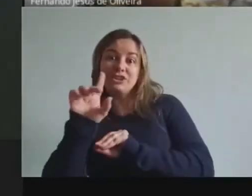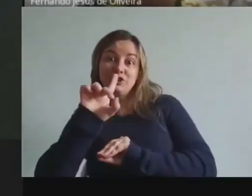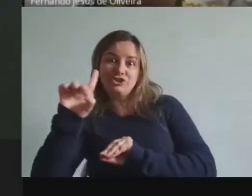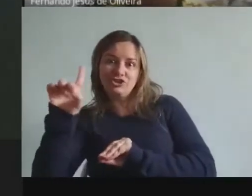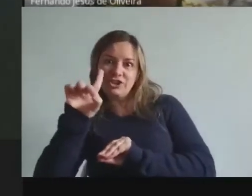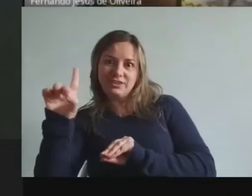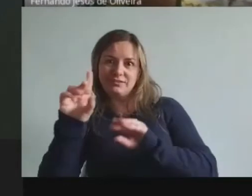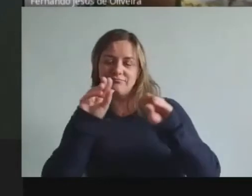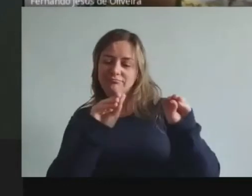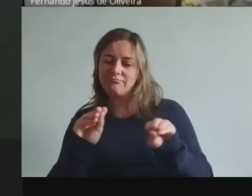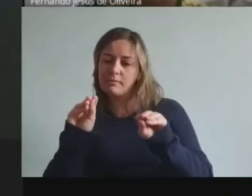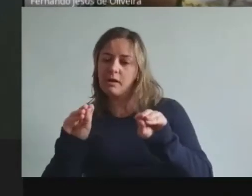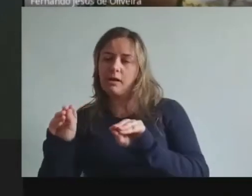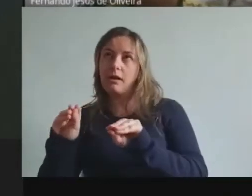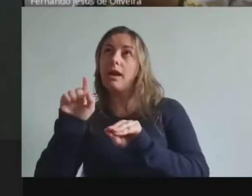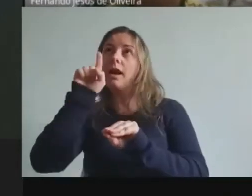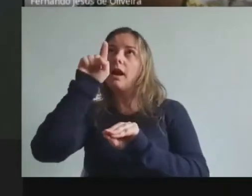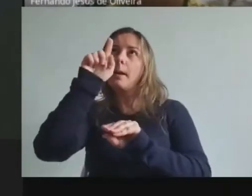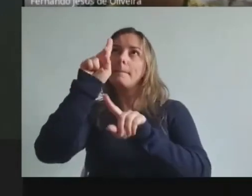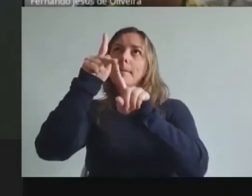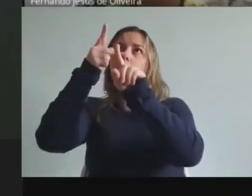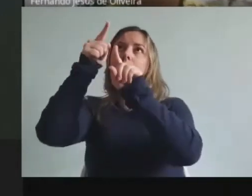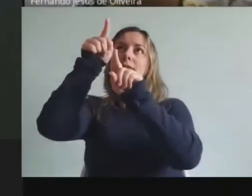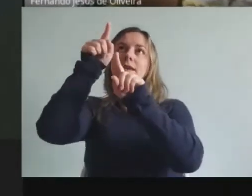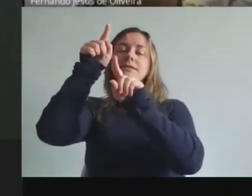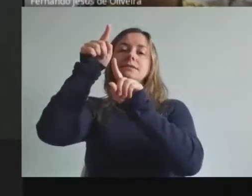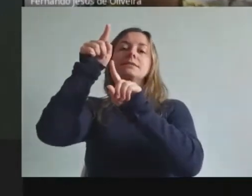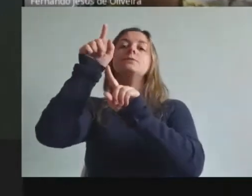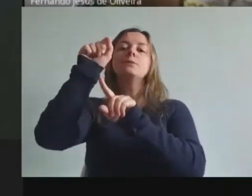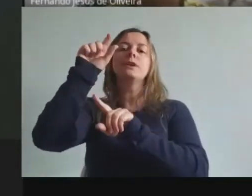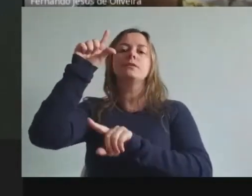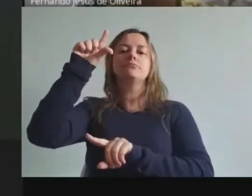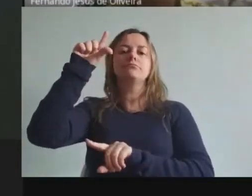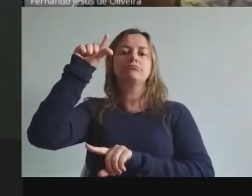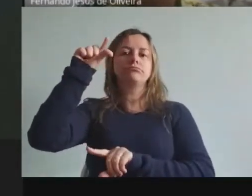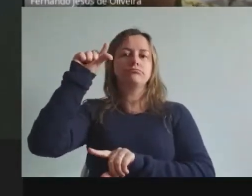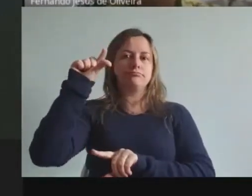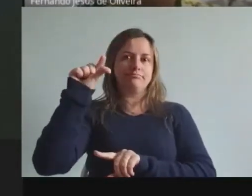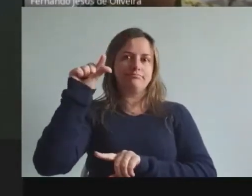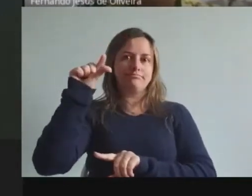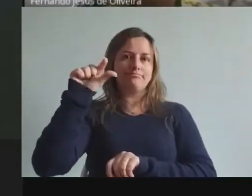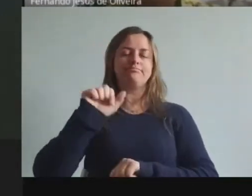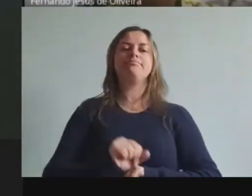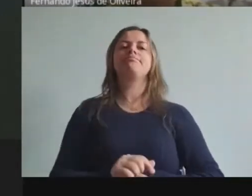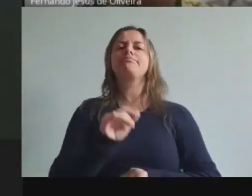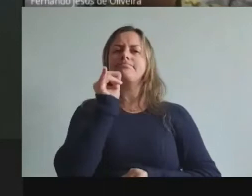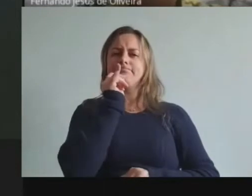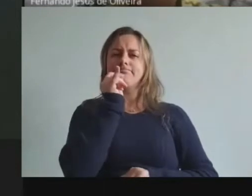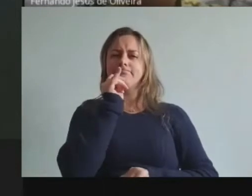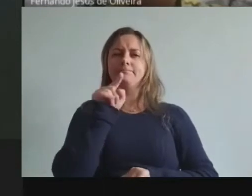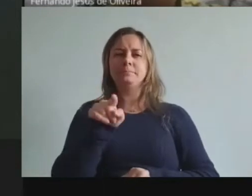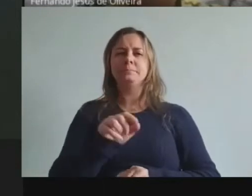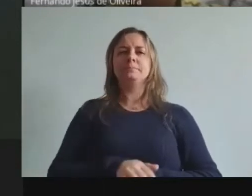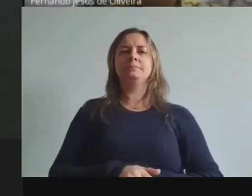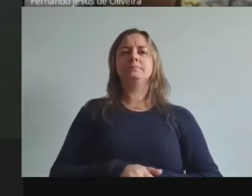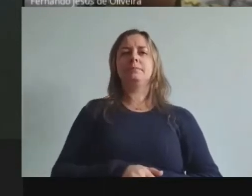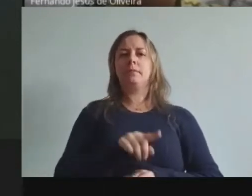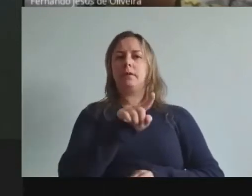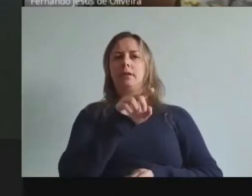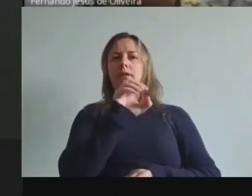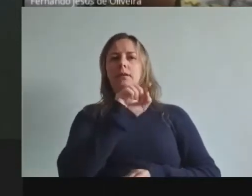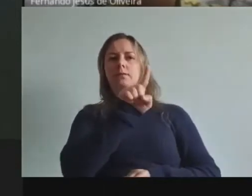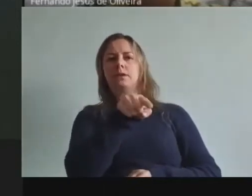a potência de 10 vai diminuir. Vamos ver alguns exemplos, então. Se eu tenho aqui, ó, 0,00456 vezes 10